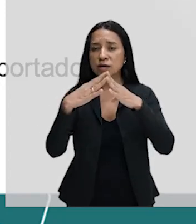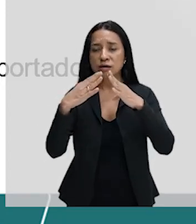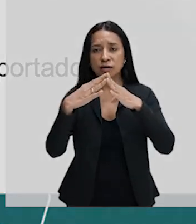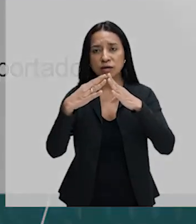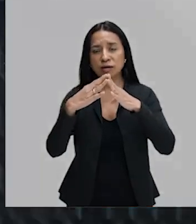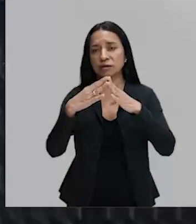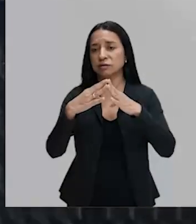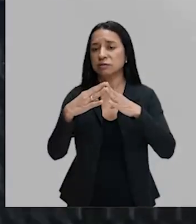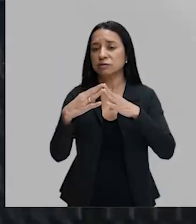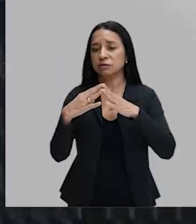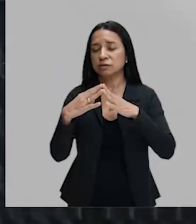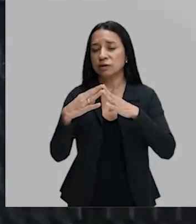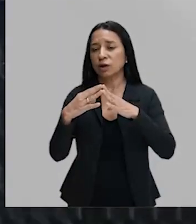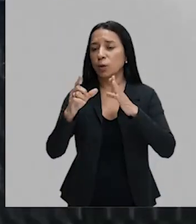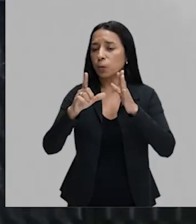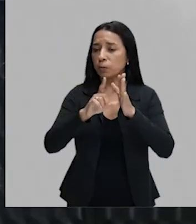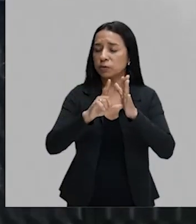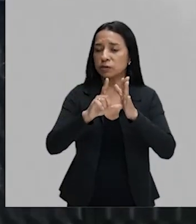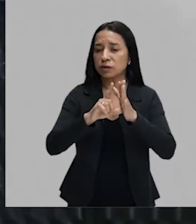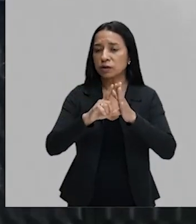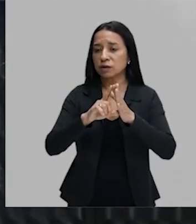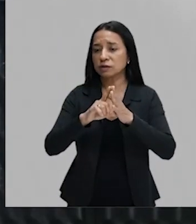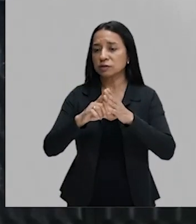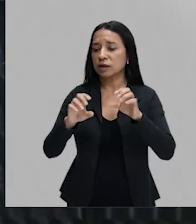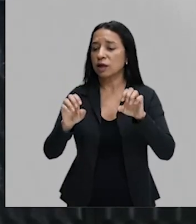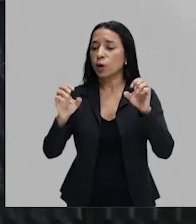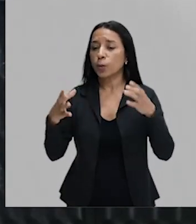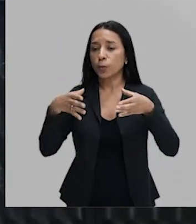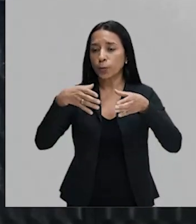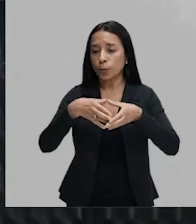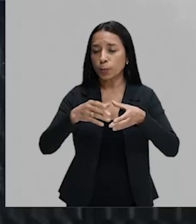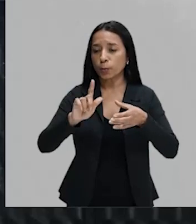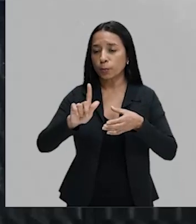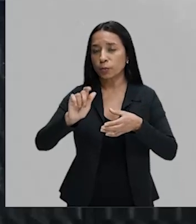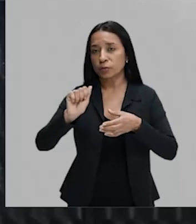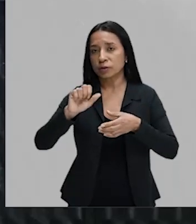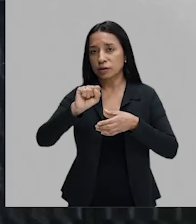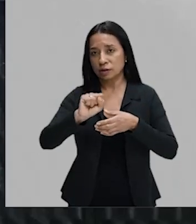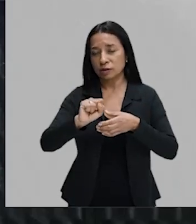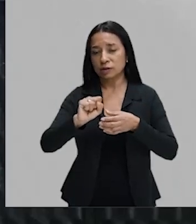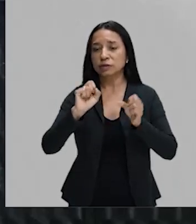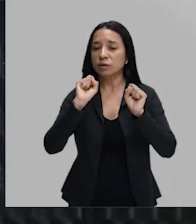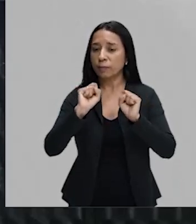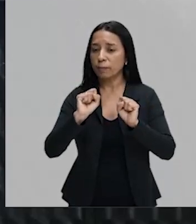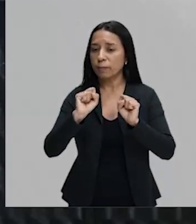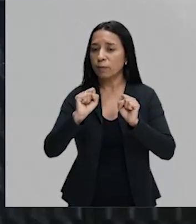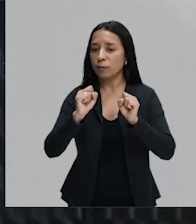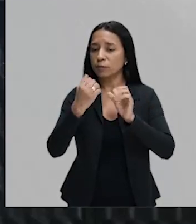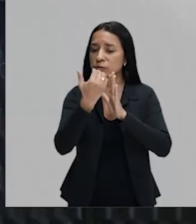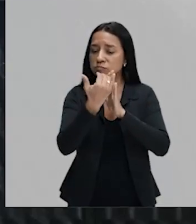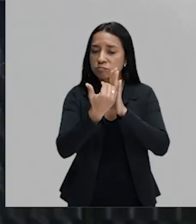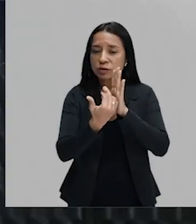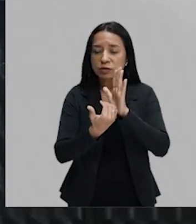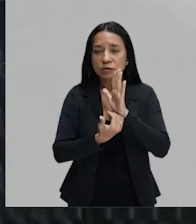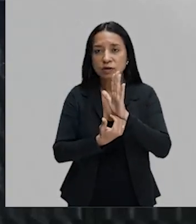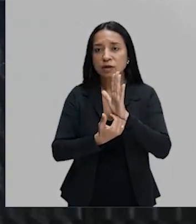comerciais, companhias de gás. Podemos classificar essa